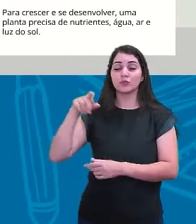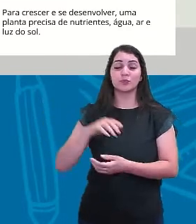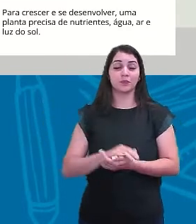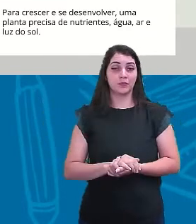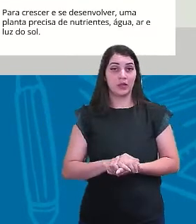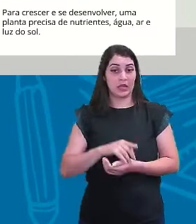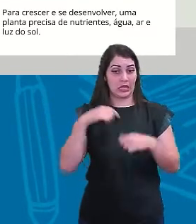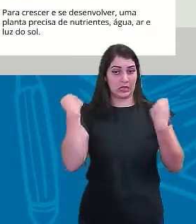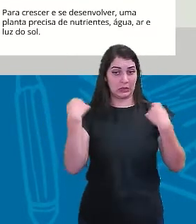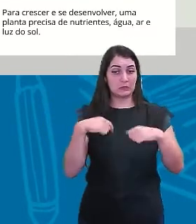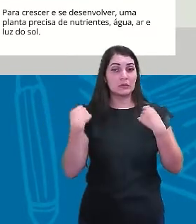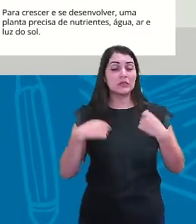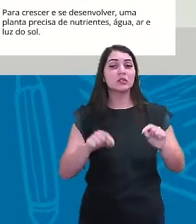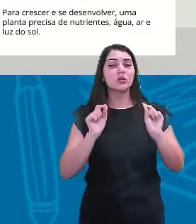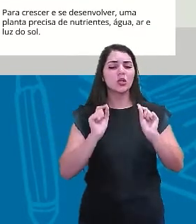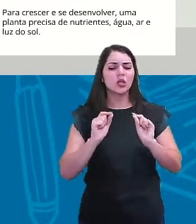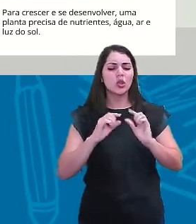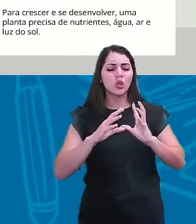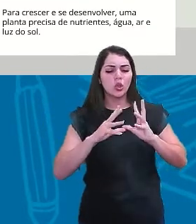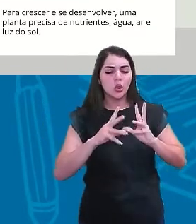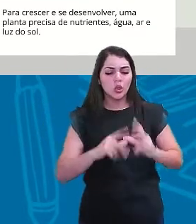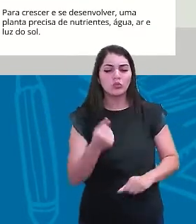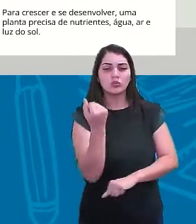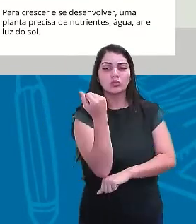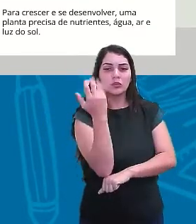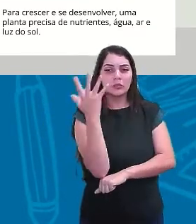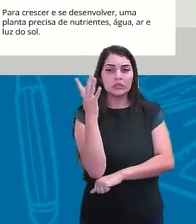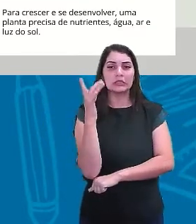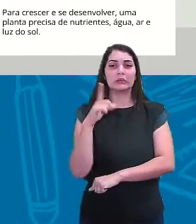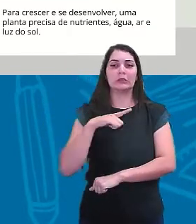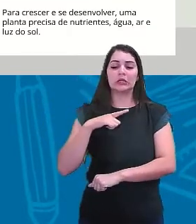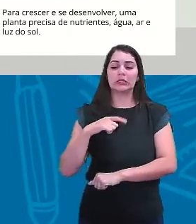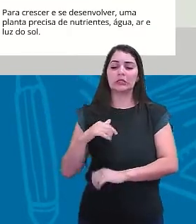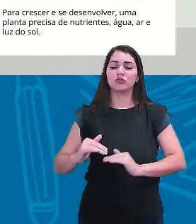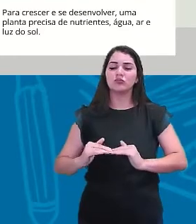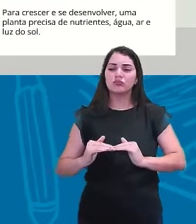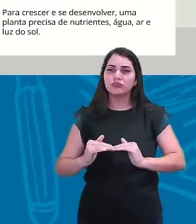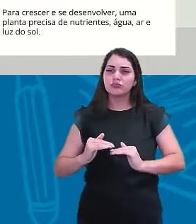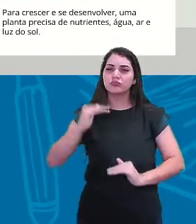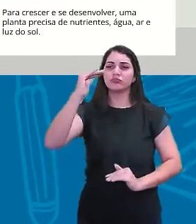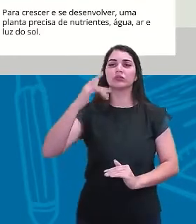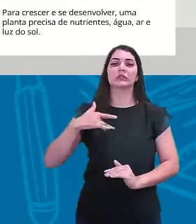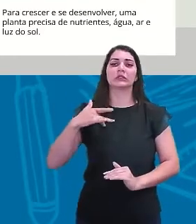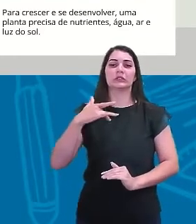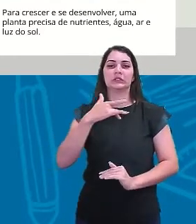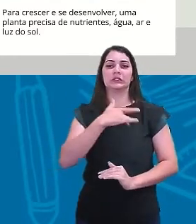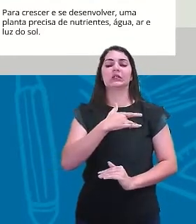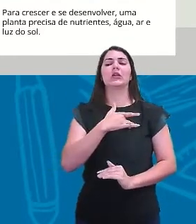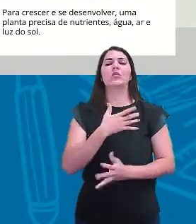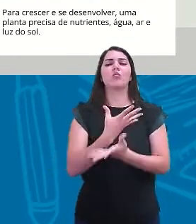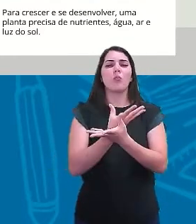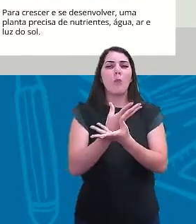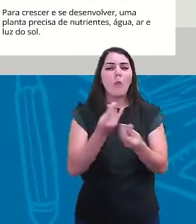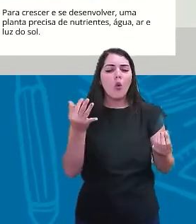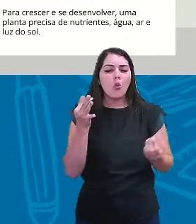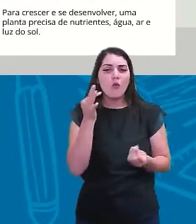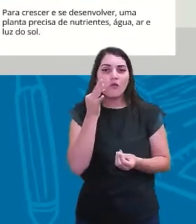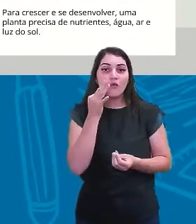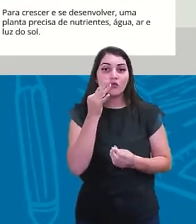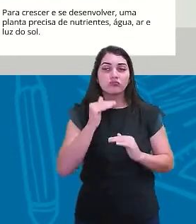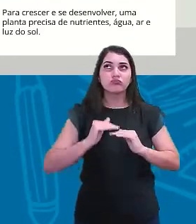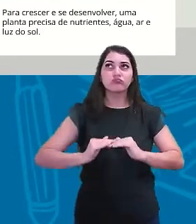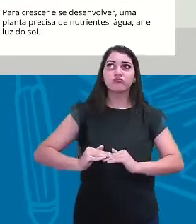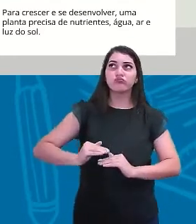Então, é necessário. Toda plantinha, para ela crescer saudável e crescer muito, e ficar muito frutífera e muito grande,